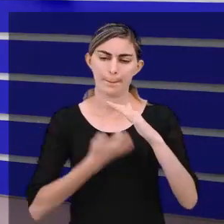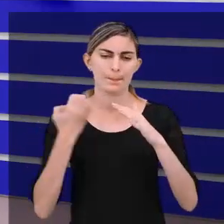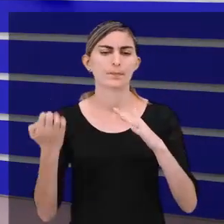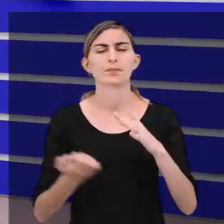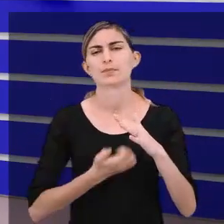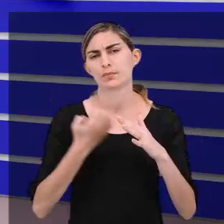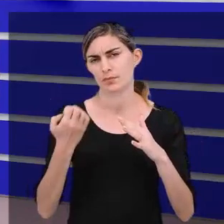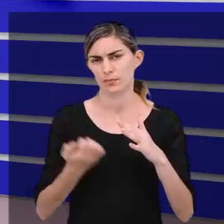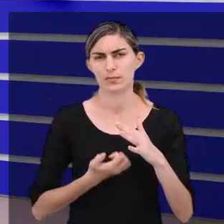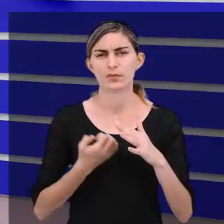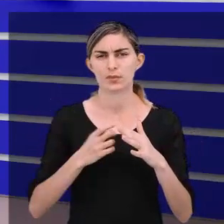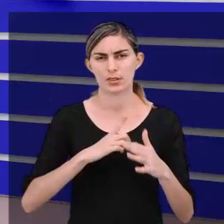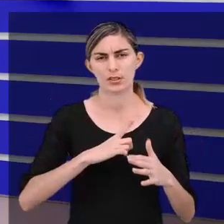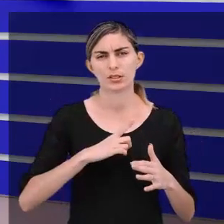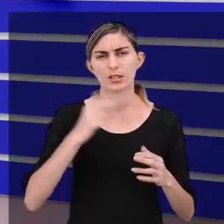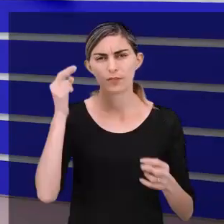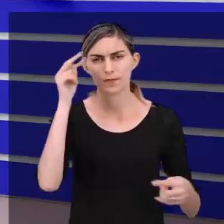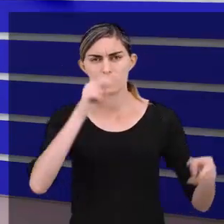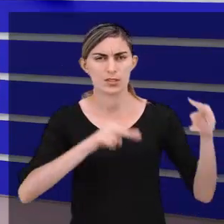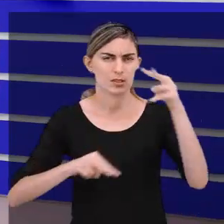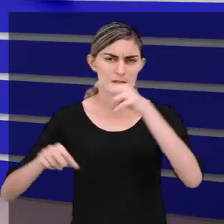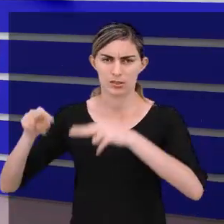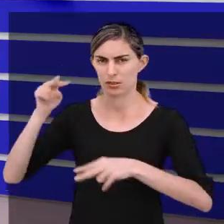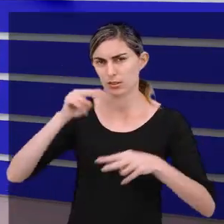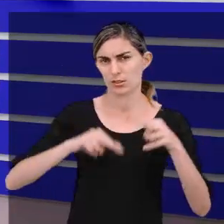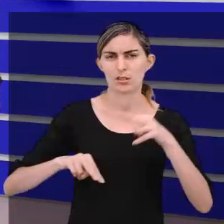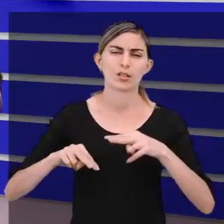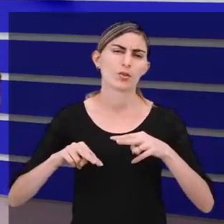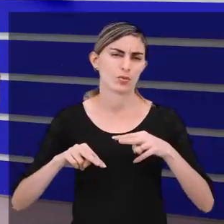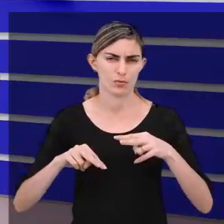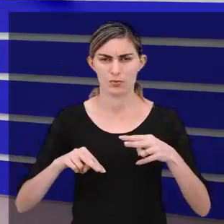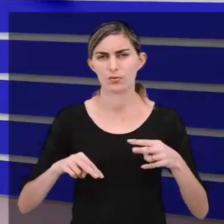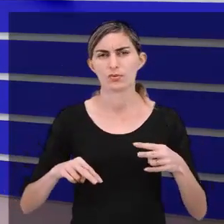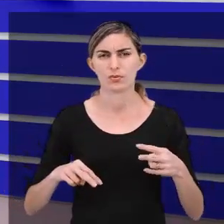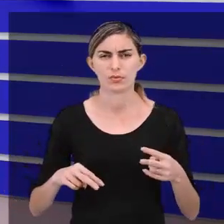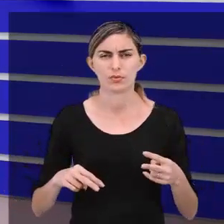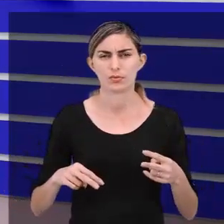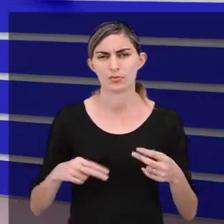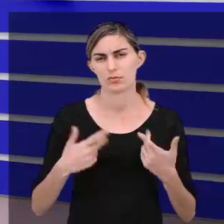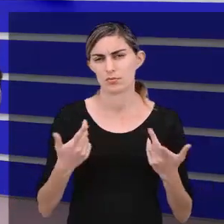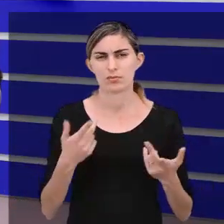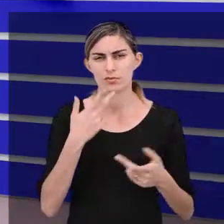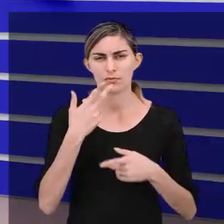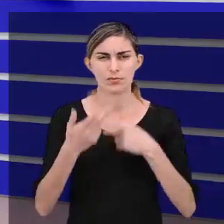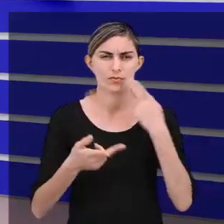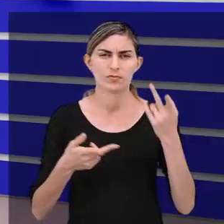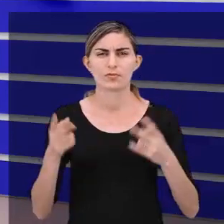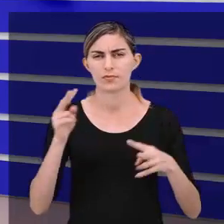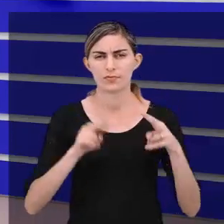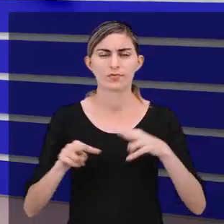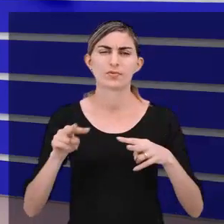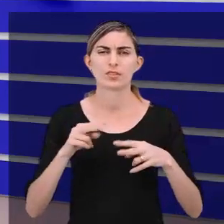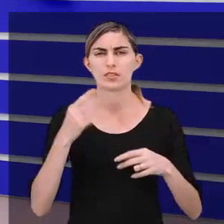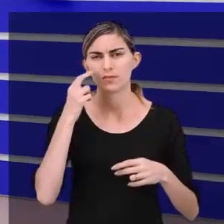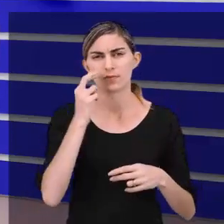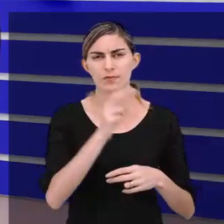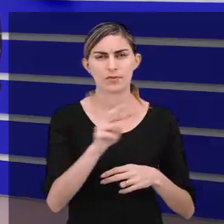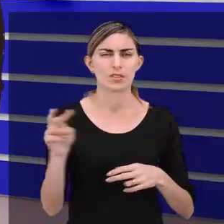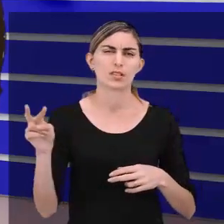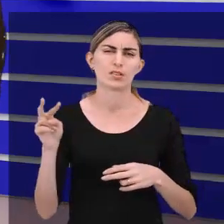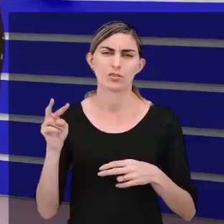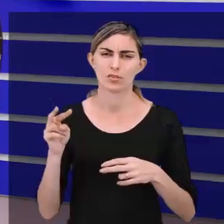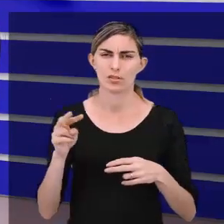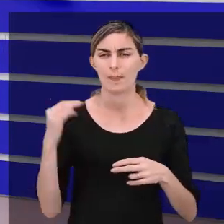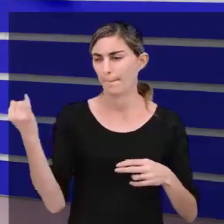que são, né, que têm essa visão, né, que são, eu não digo pioneiras, mas elas são vanguardistas, elas estão vendo à frente